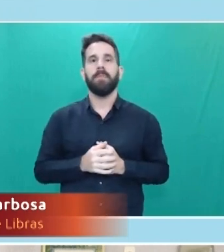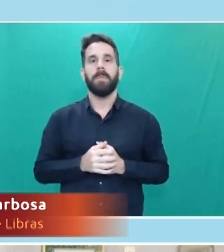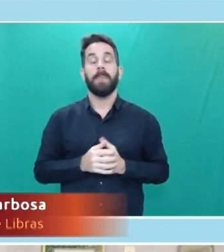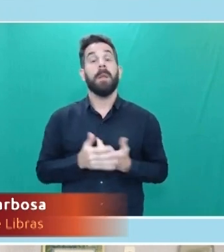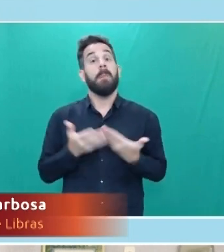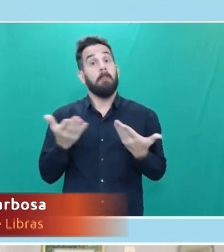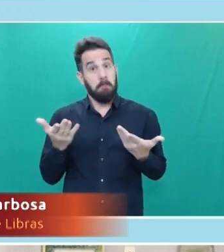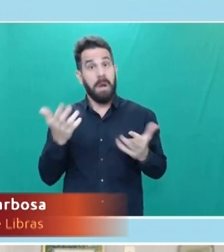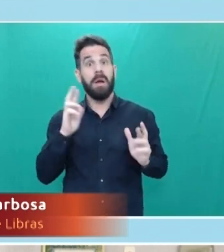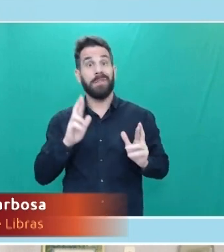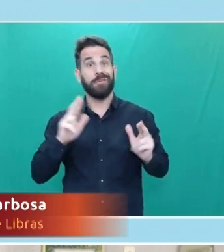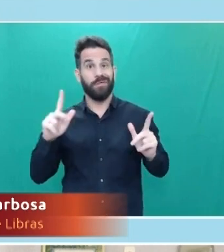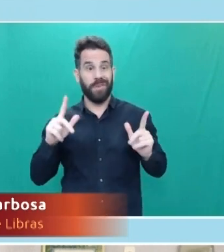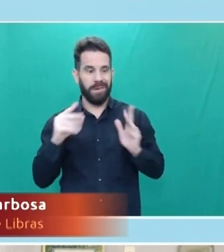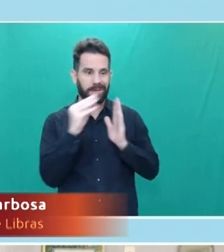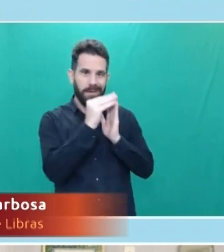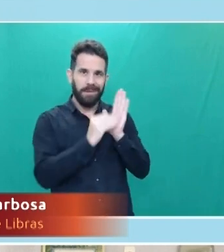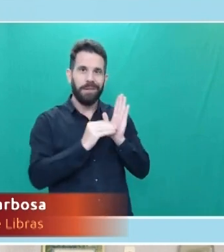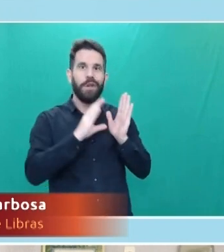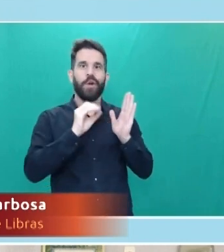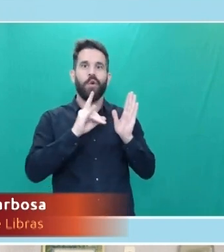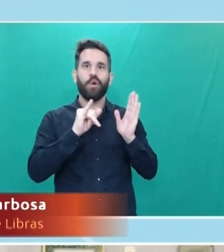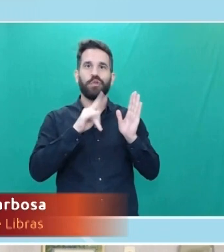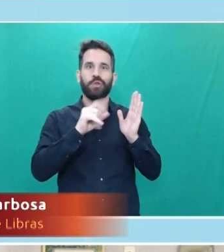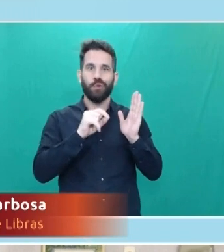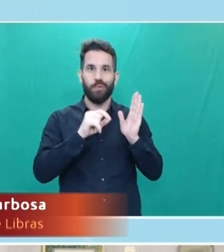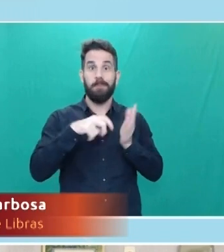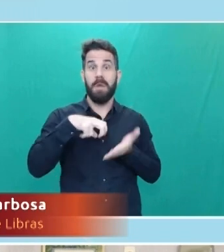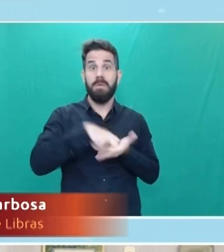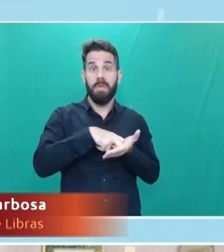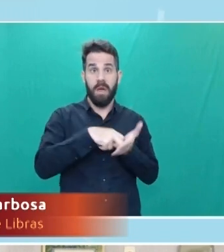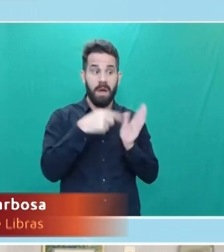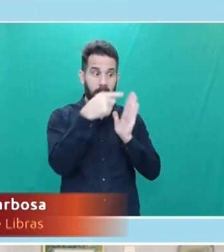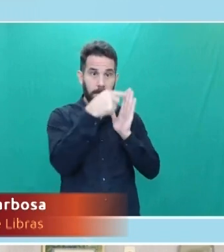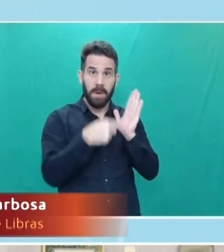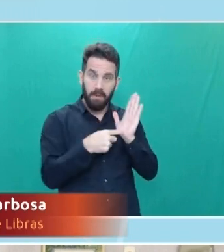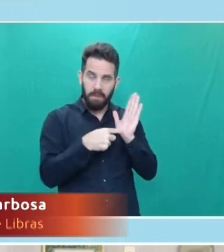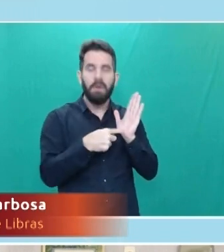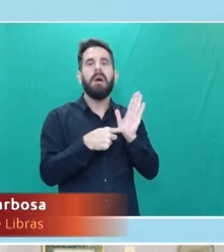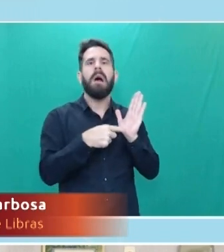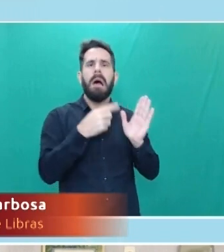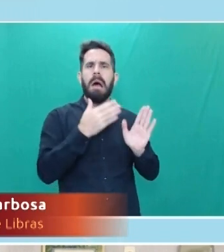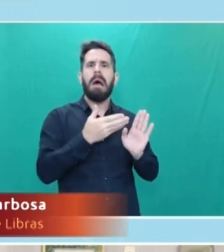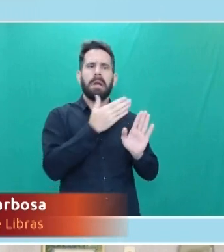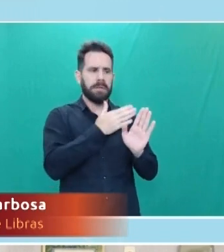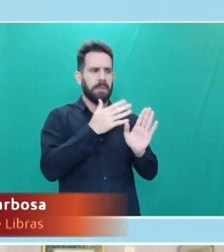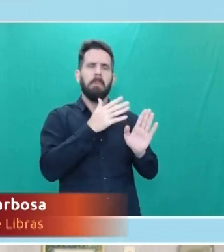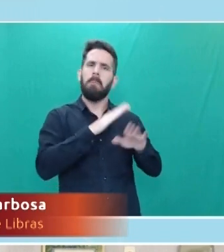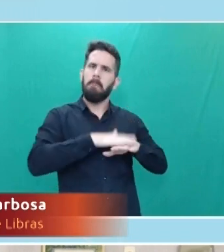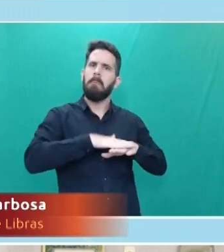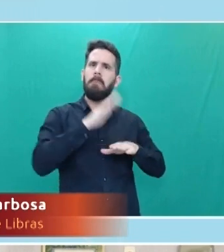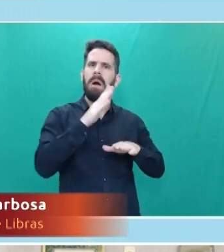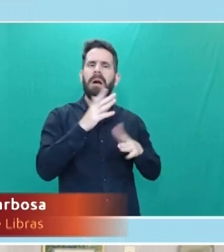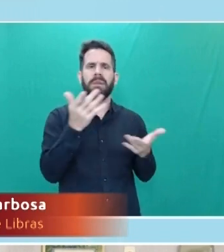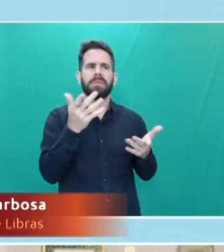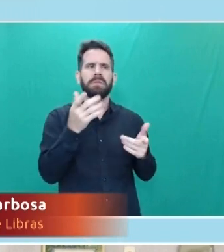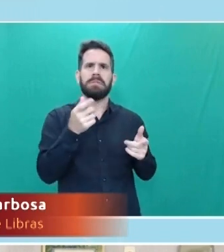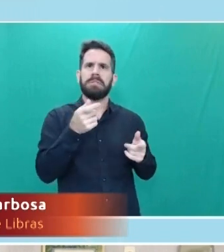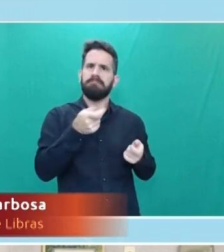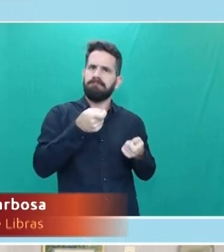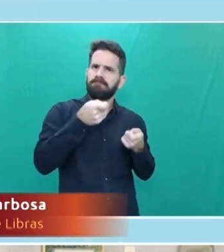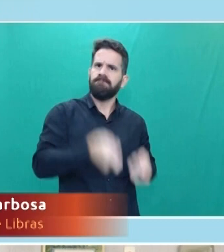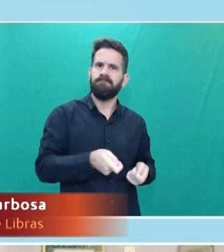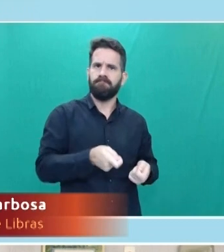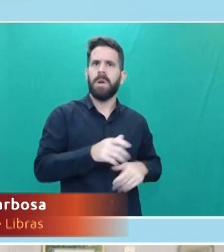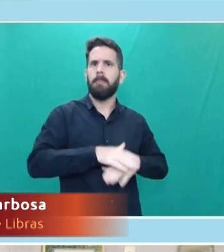dentro do Código Penal, ela tornou essa impunidade que já era vista de forma mais facilitada por meio dos agentes